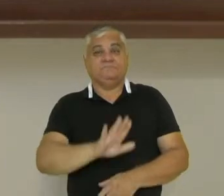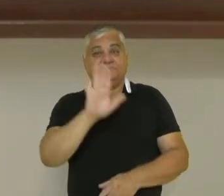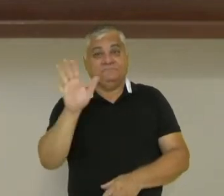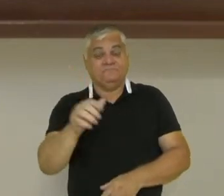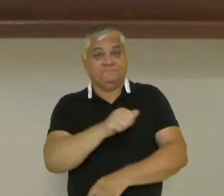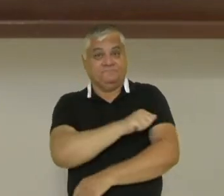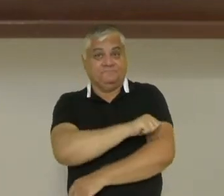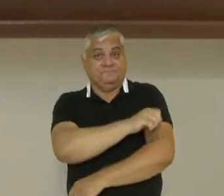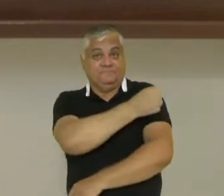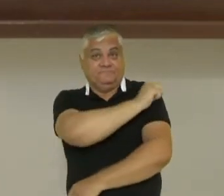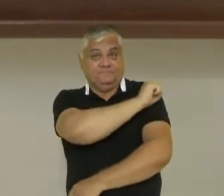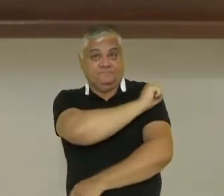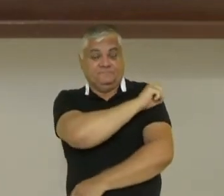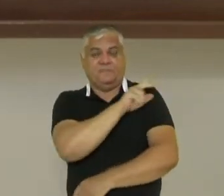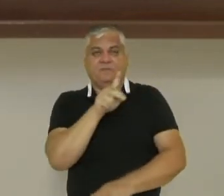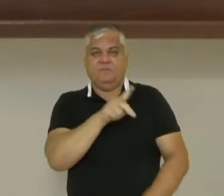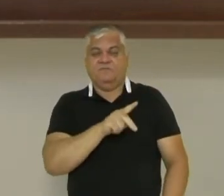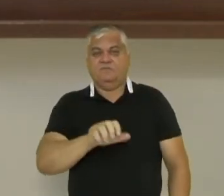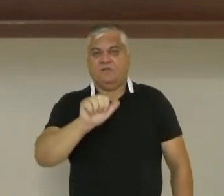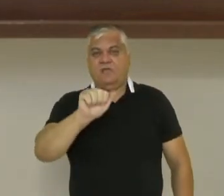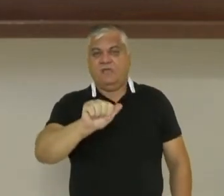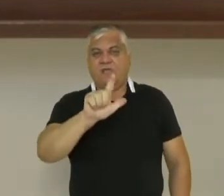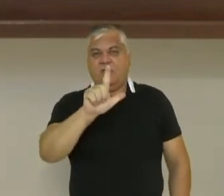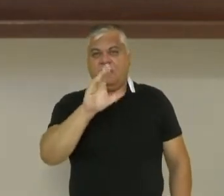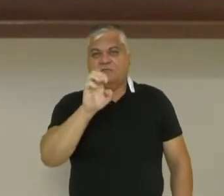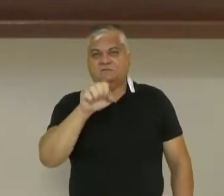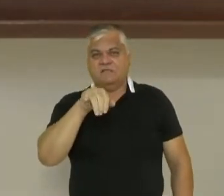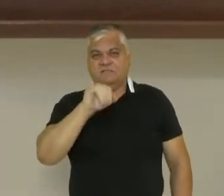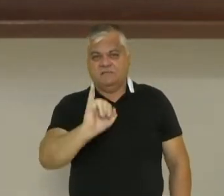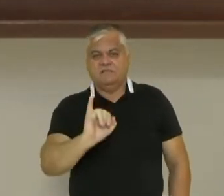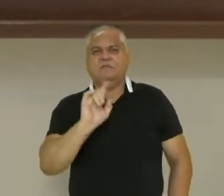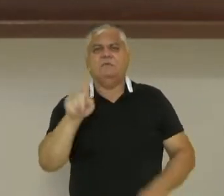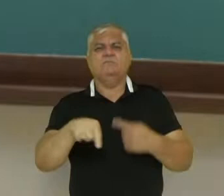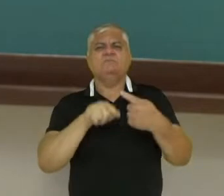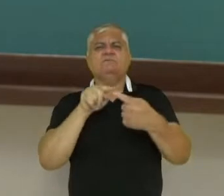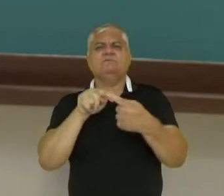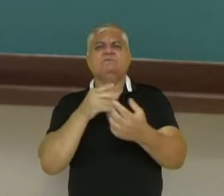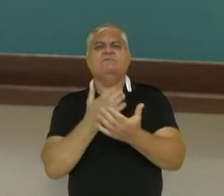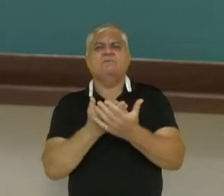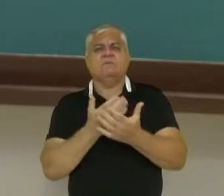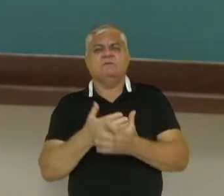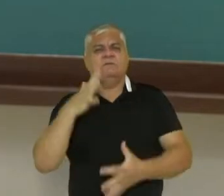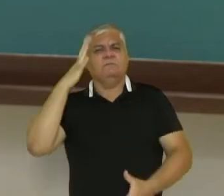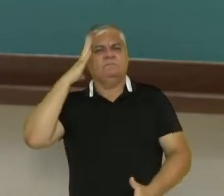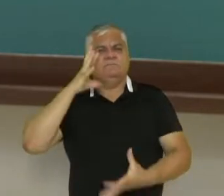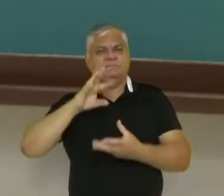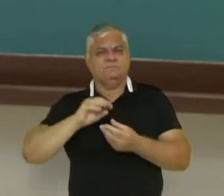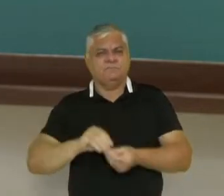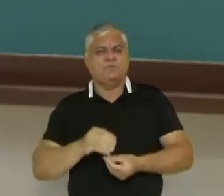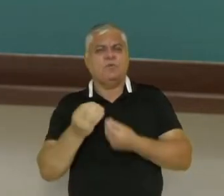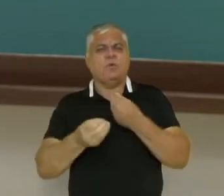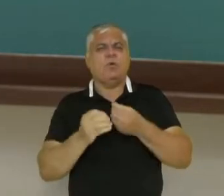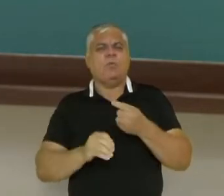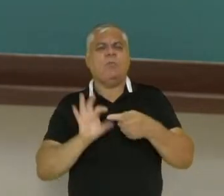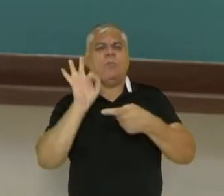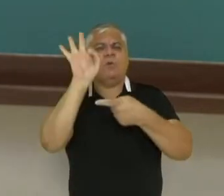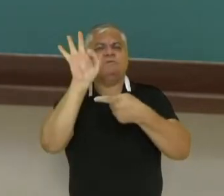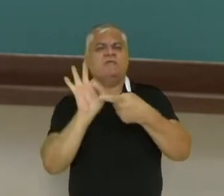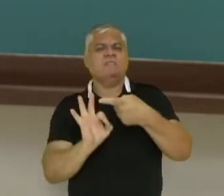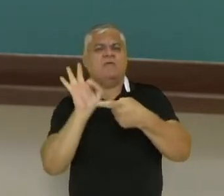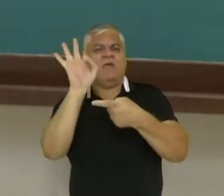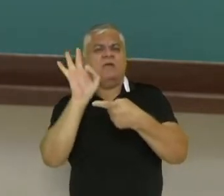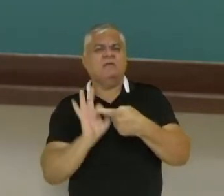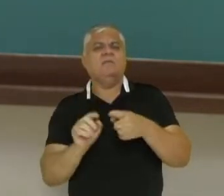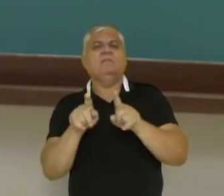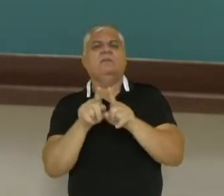Olá, estudantes do oitavo ano. Eu sou a professora Alceni e o objetivo dessa aula vai ser compreender a ideia de porcentagem,